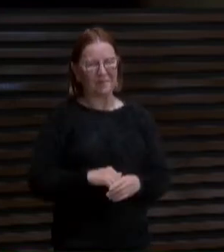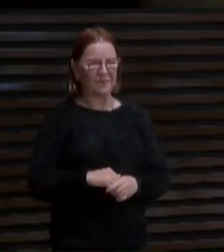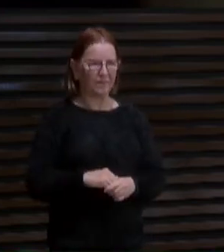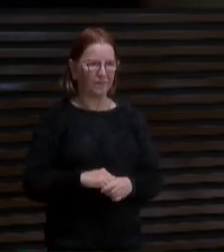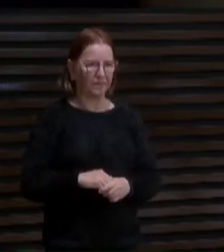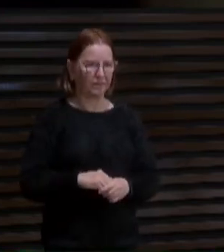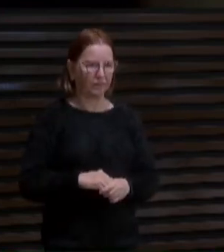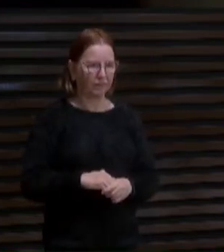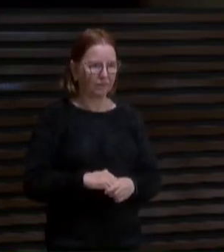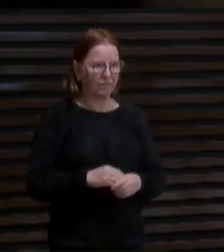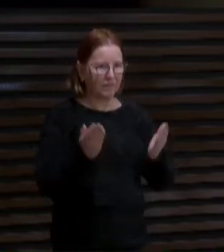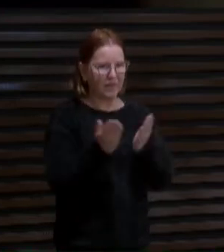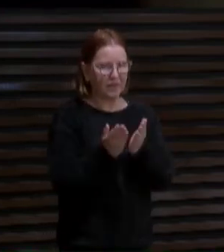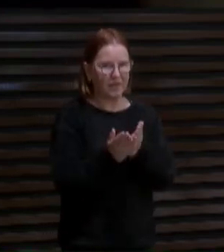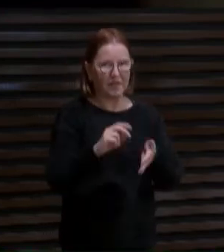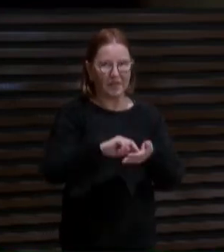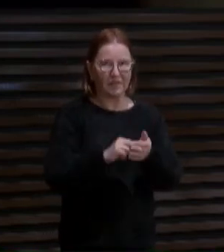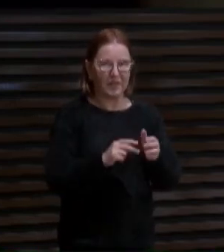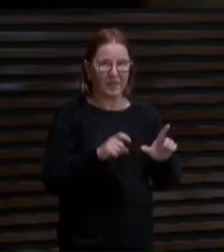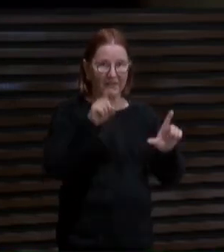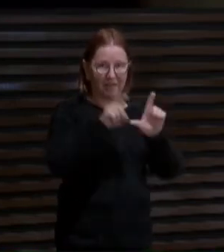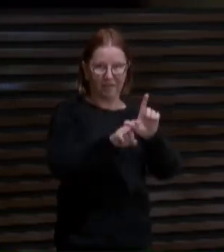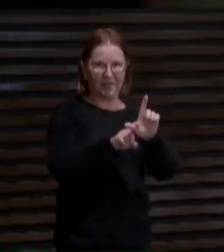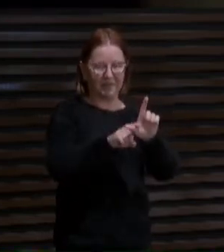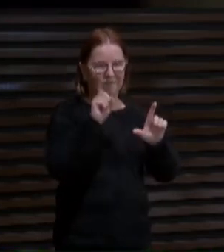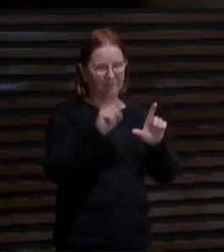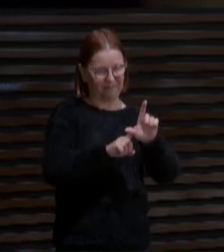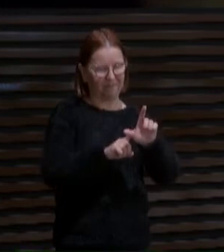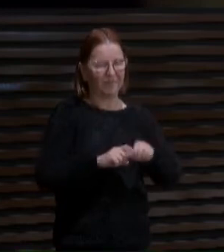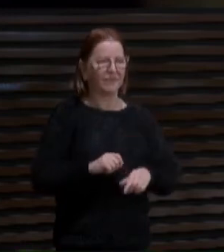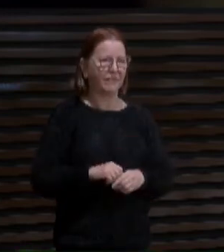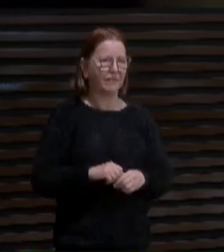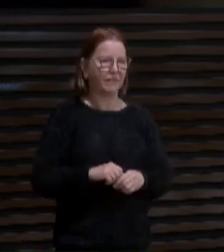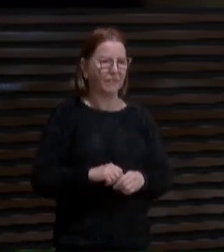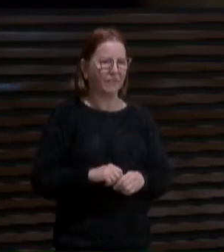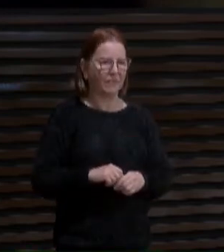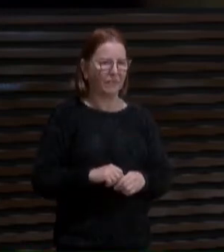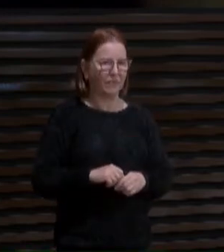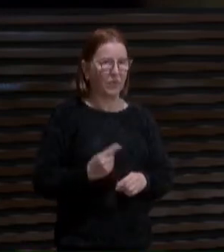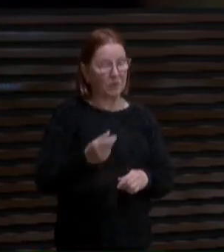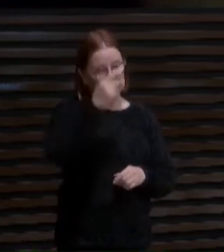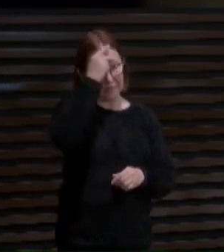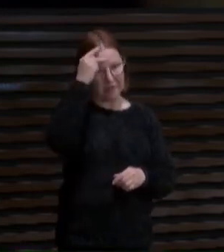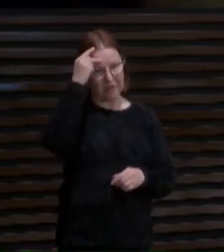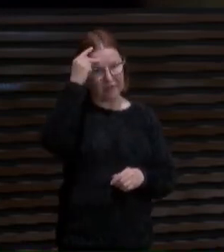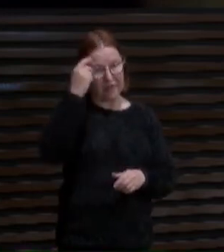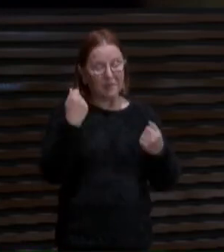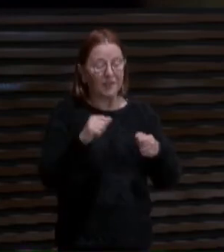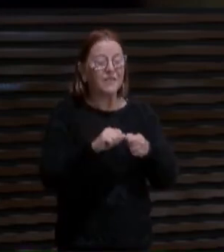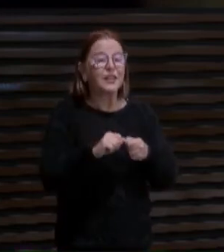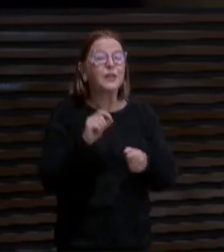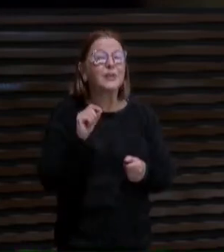cristianismo é dependência é dependência o que que uma pessoa precisa fazer para nascer de novo